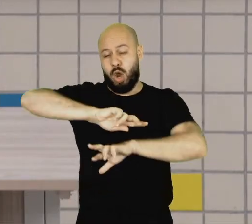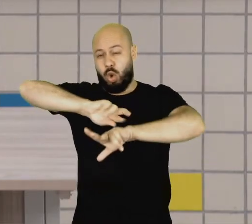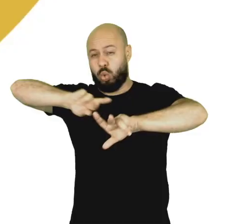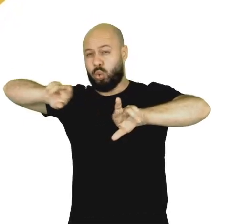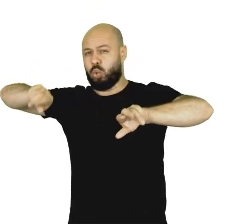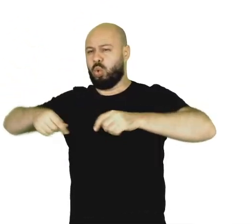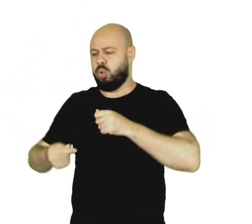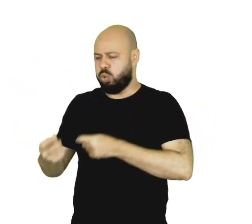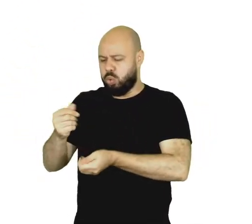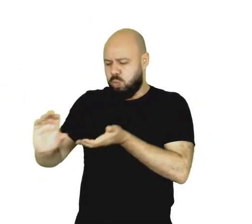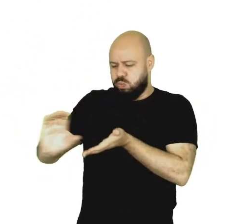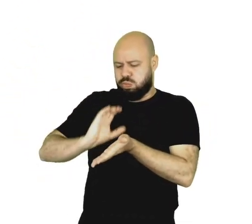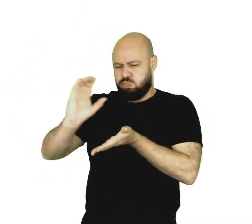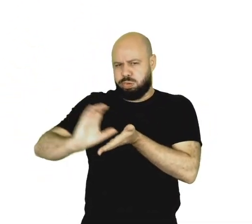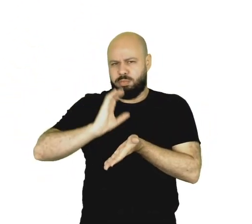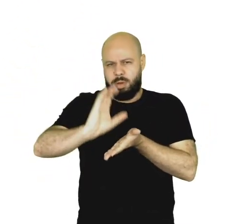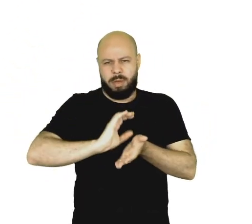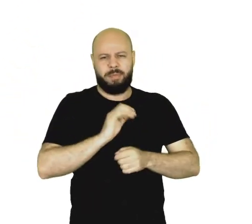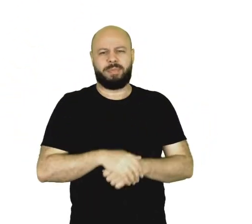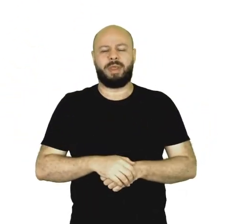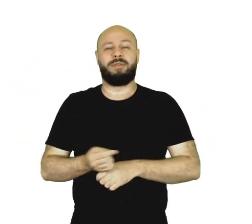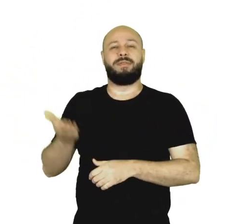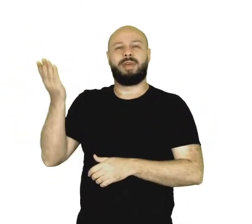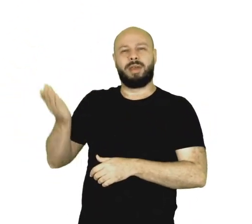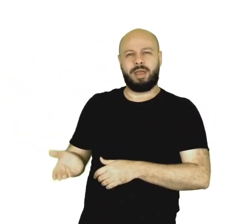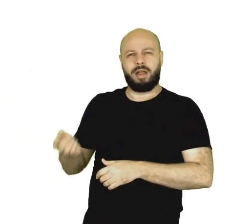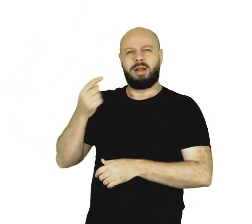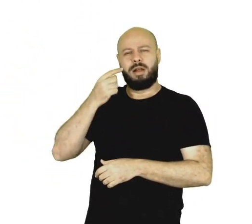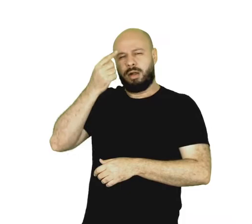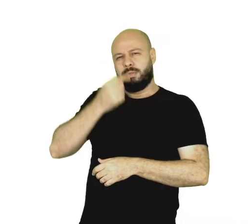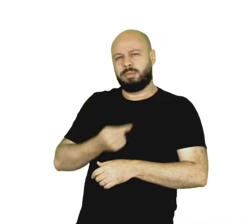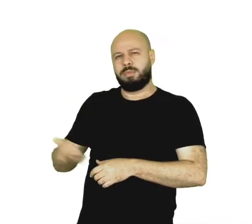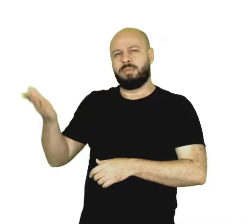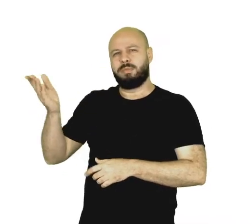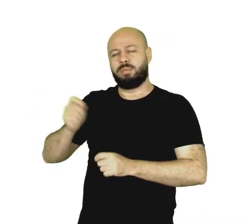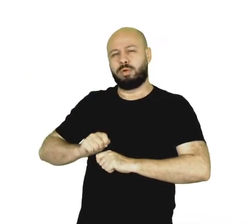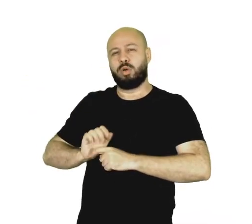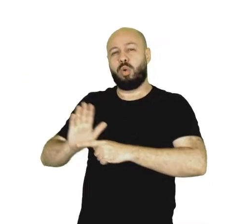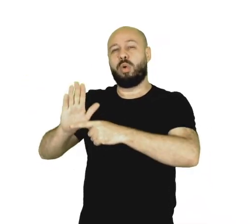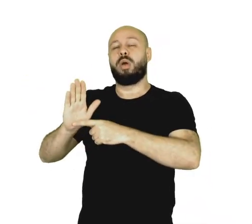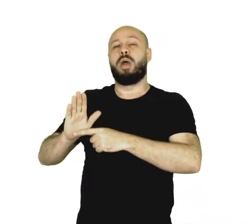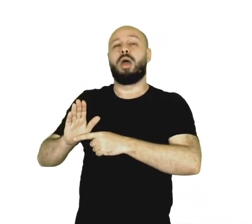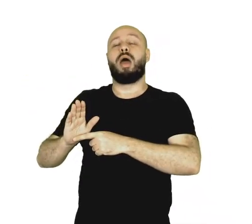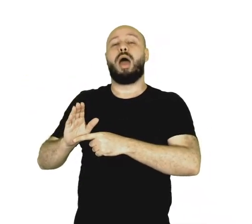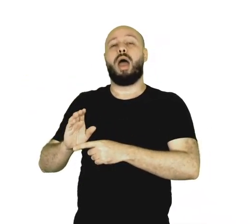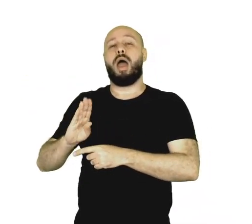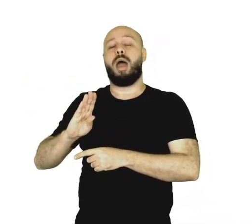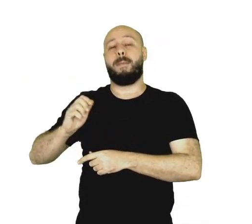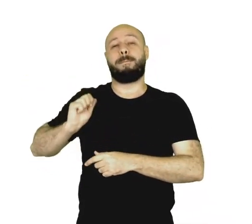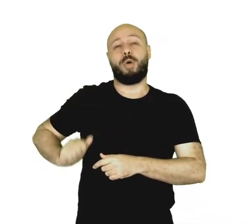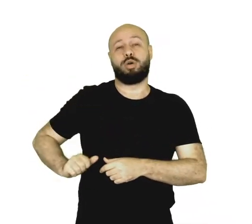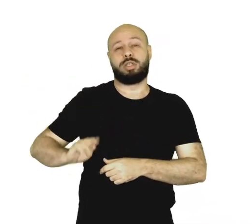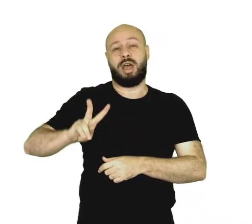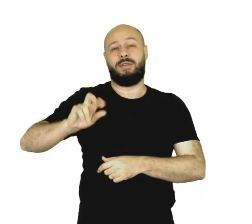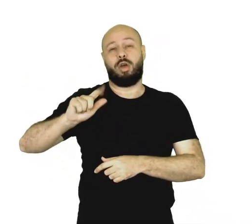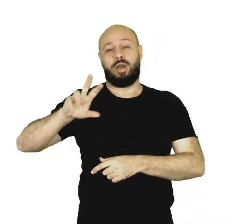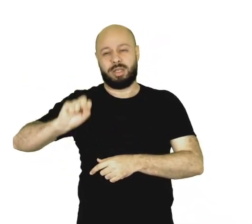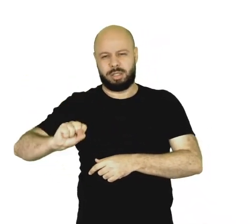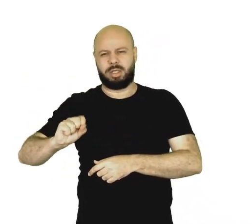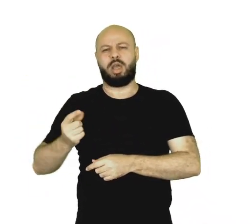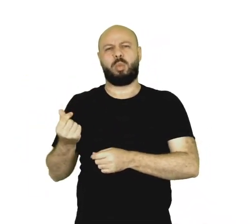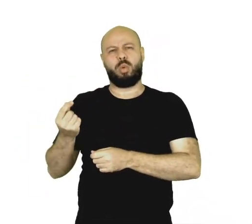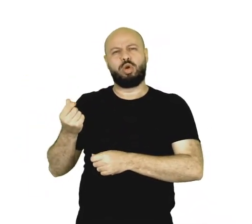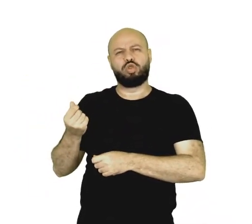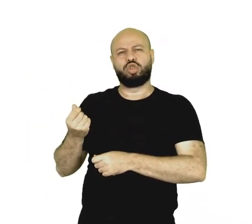fontes econômicas diferentes. Eu coloquei uma imagenzinha bonitinha que mostra, né, uma bolsa de valores, um símbolo de dinheiro, mas